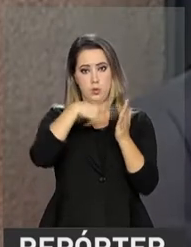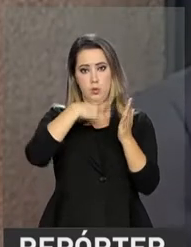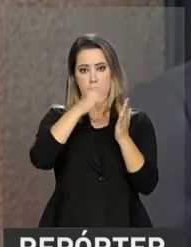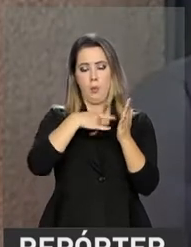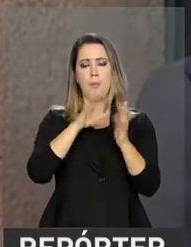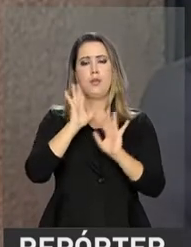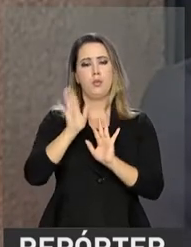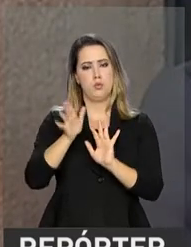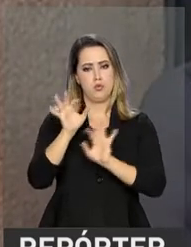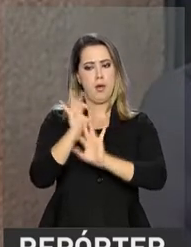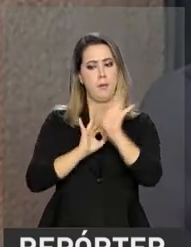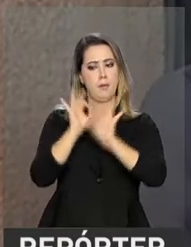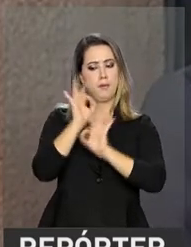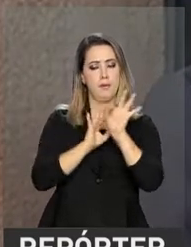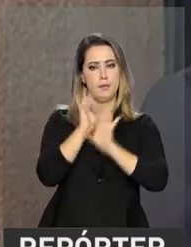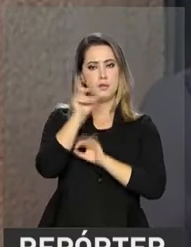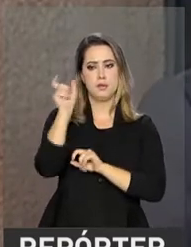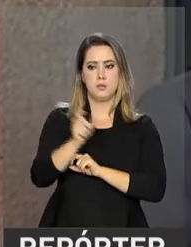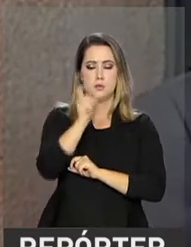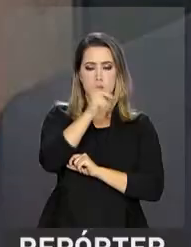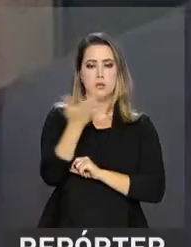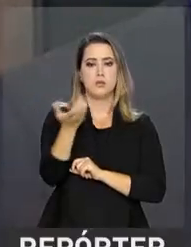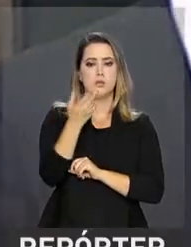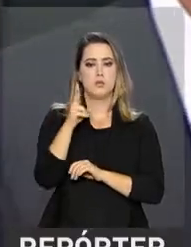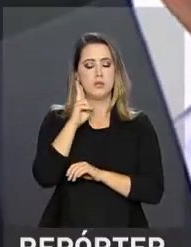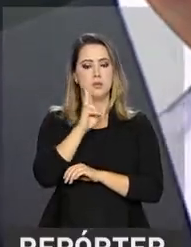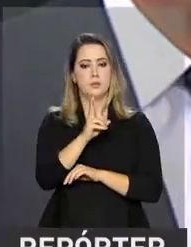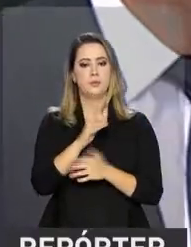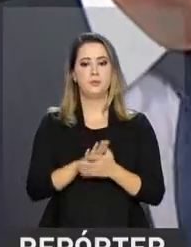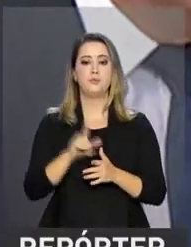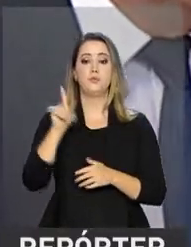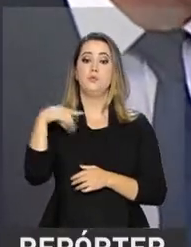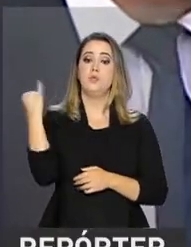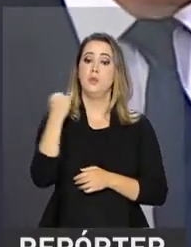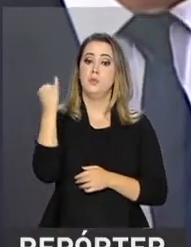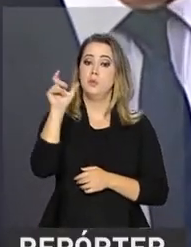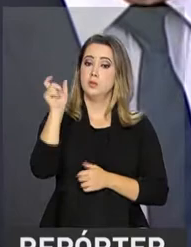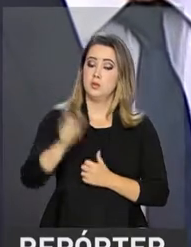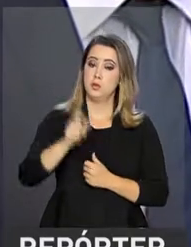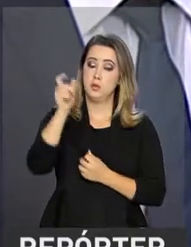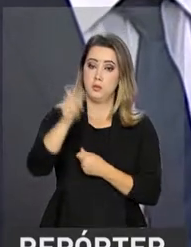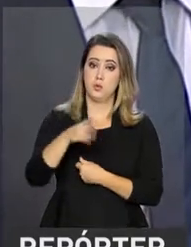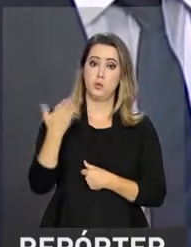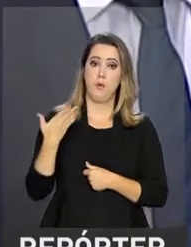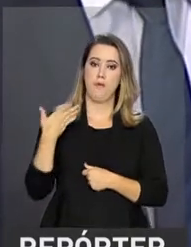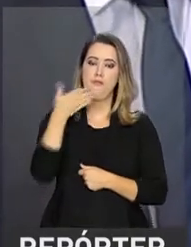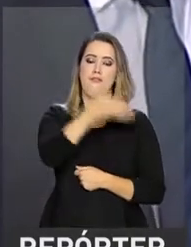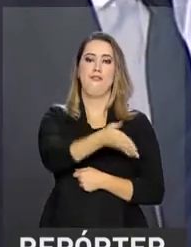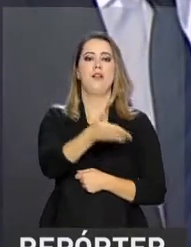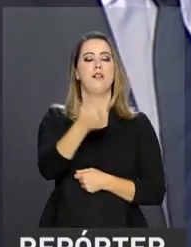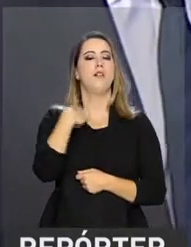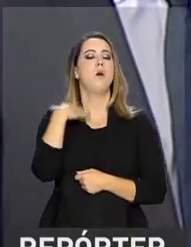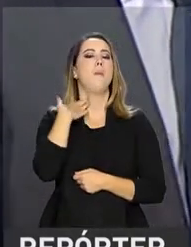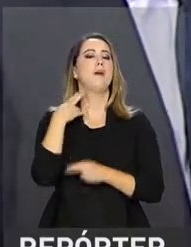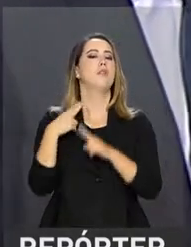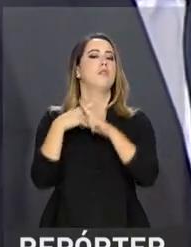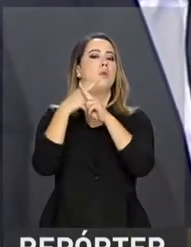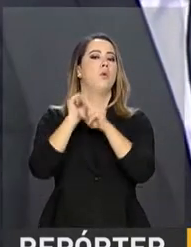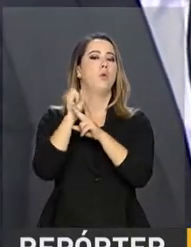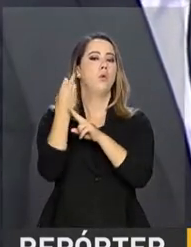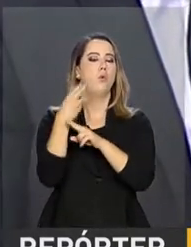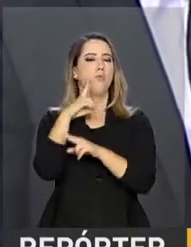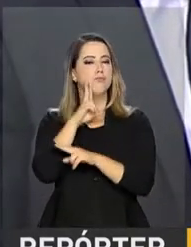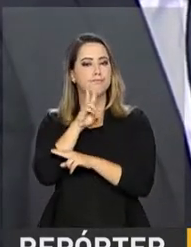preparada para atender o contingente de pessoas portanto é importante que o trabalhador vá à caixa econômica ou acesse o